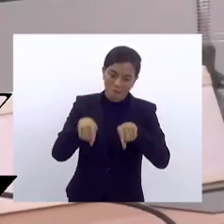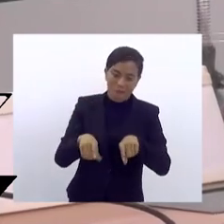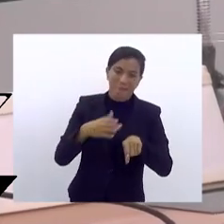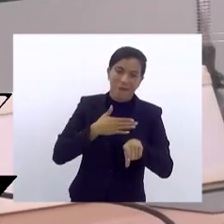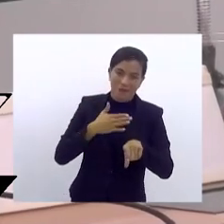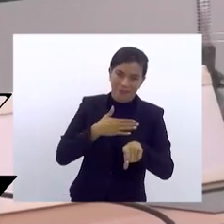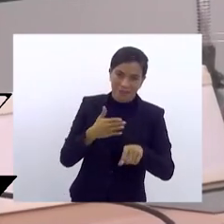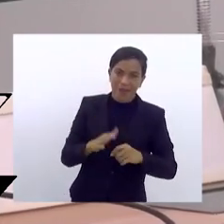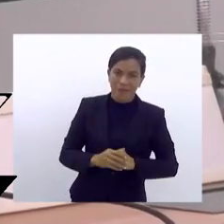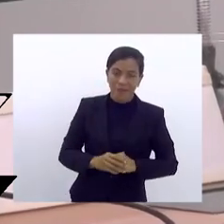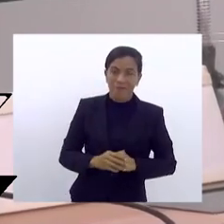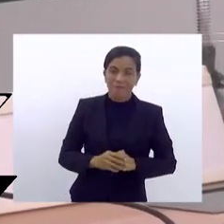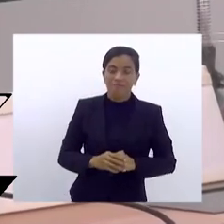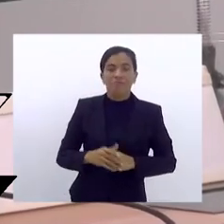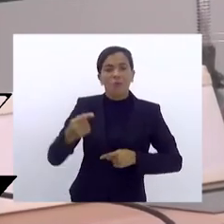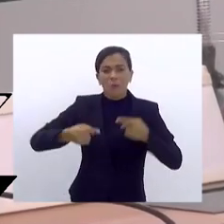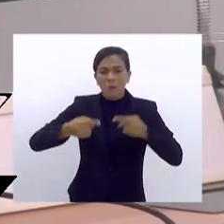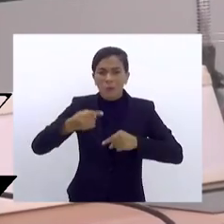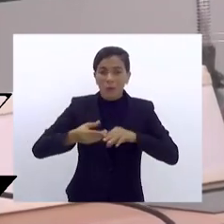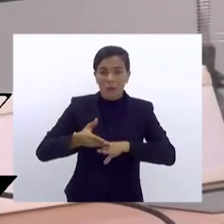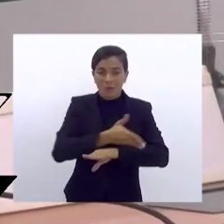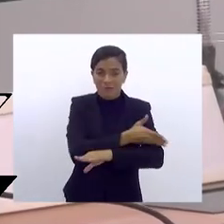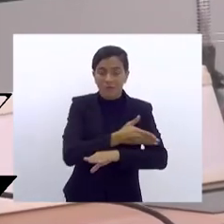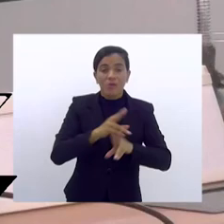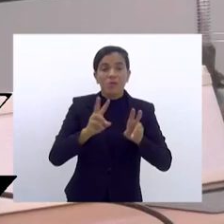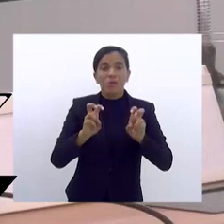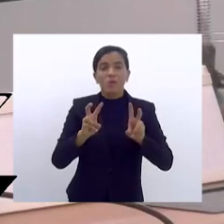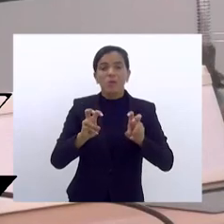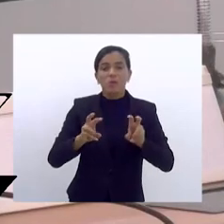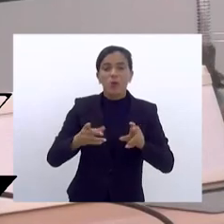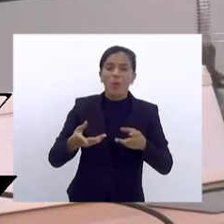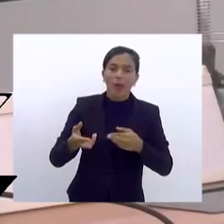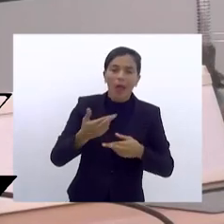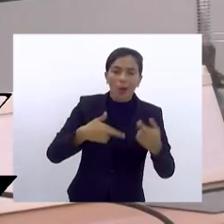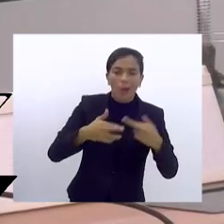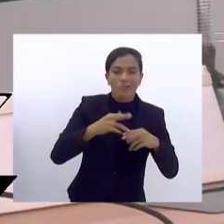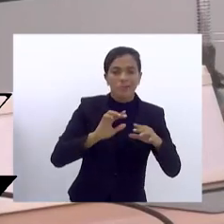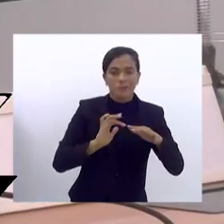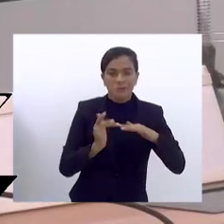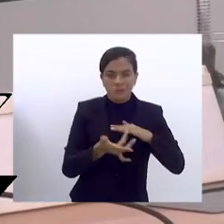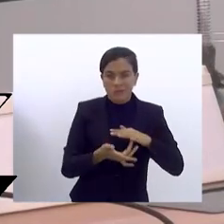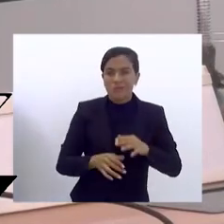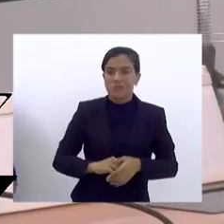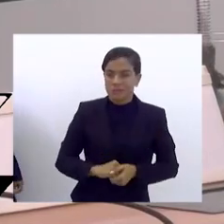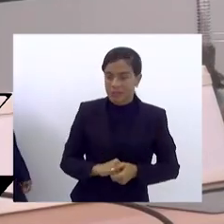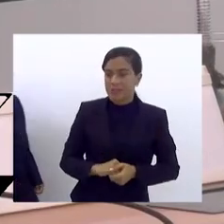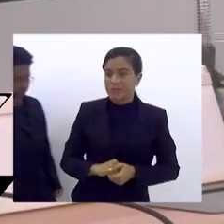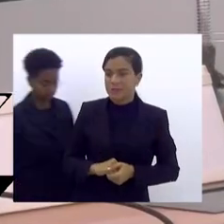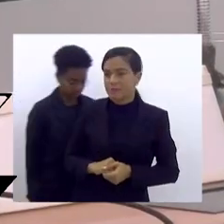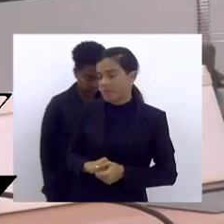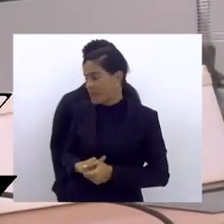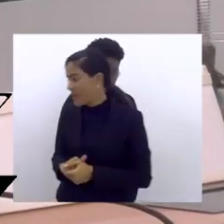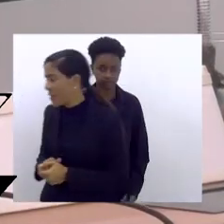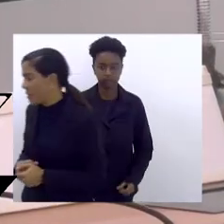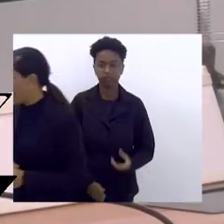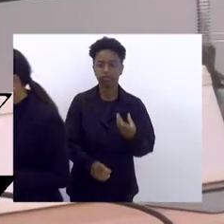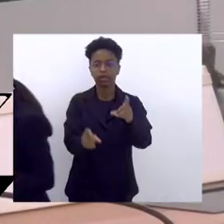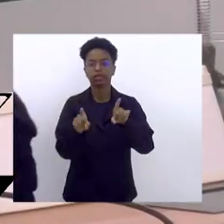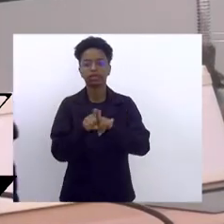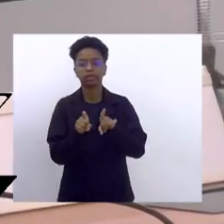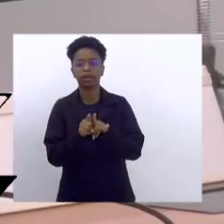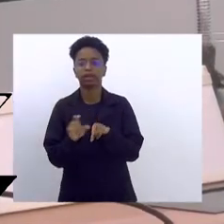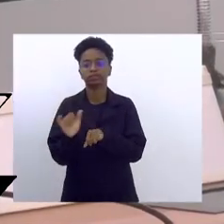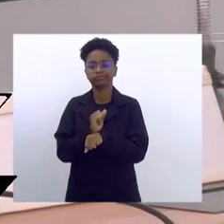referido aqui num debate anterior a respeito da regulação das mídias e desse canal que às vezes tem sido utilizado para